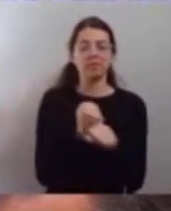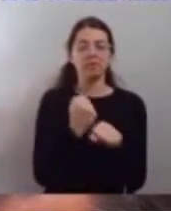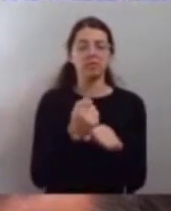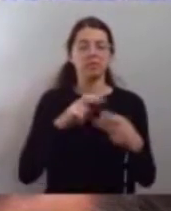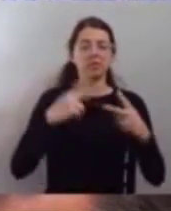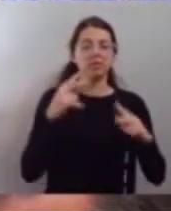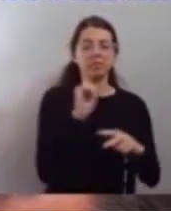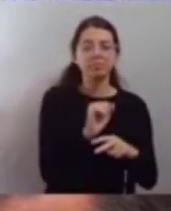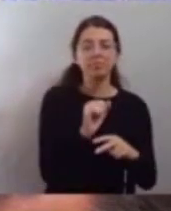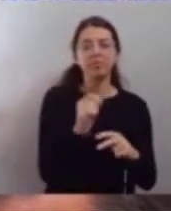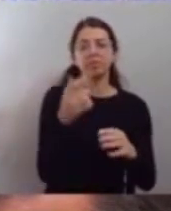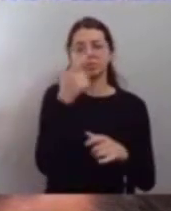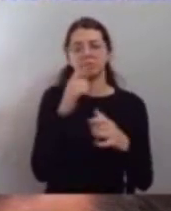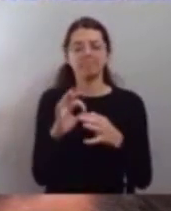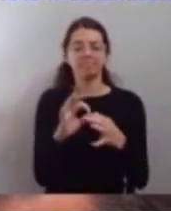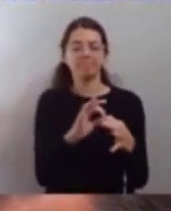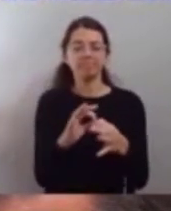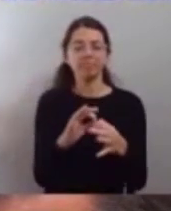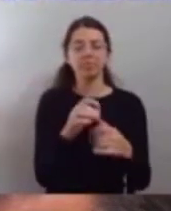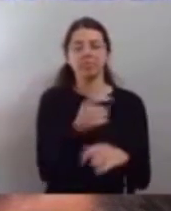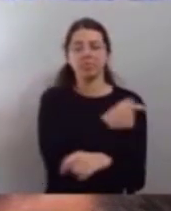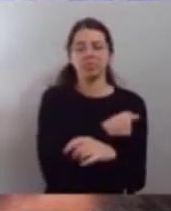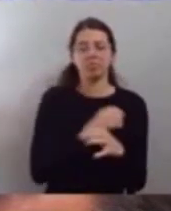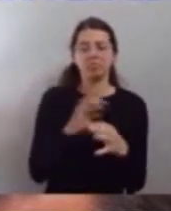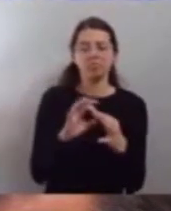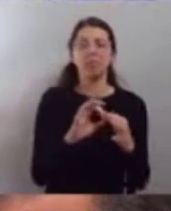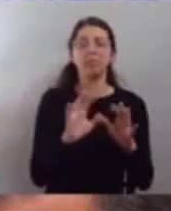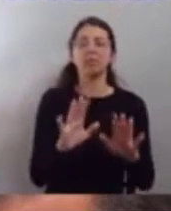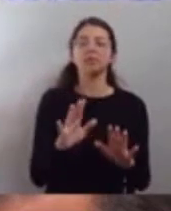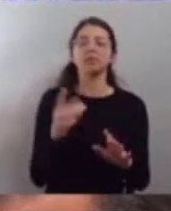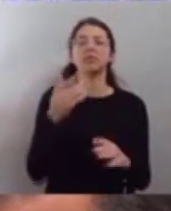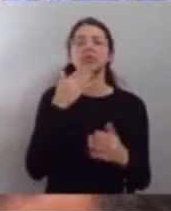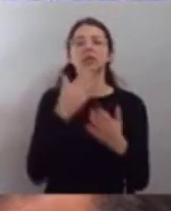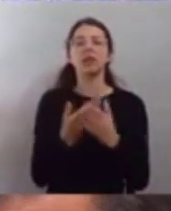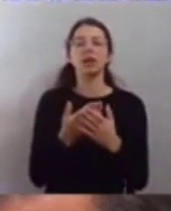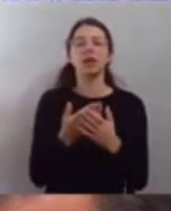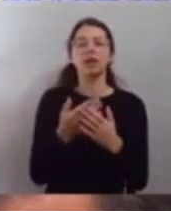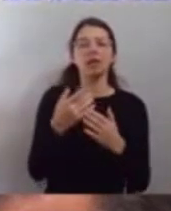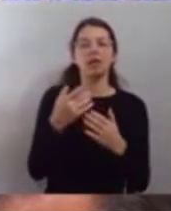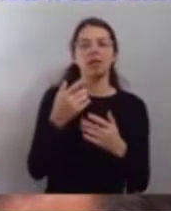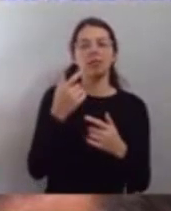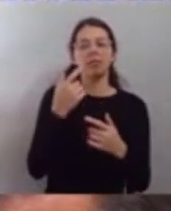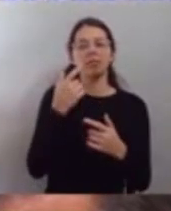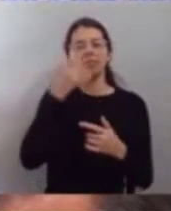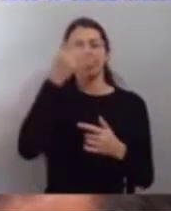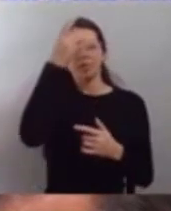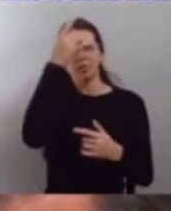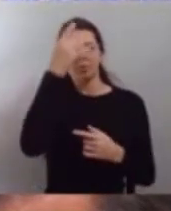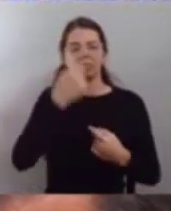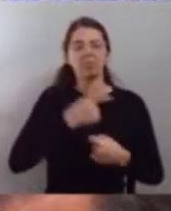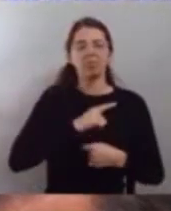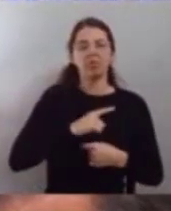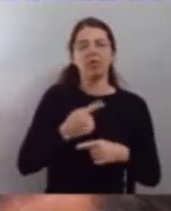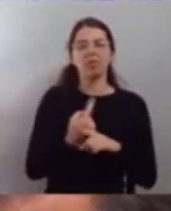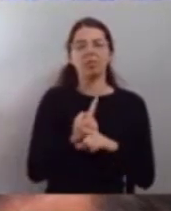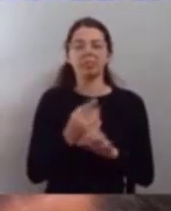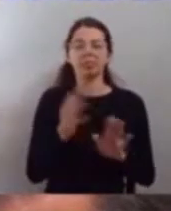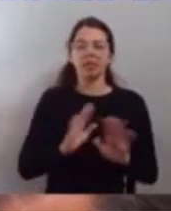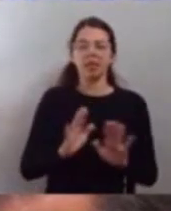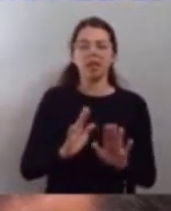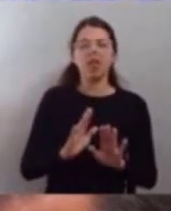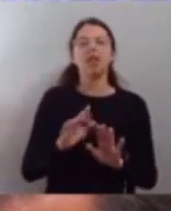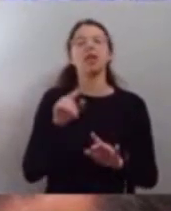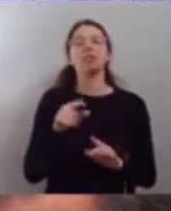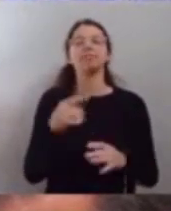seus colaboradores mas promove maior em parcial idade e autonomia onde se pretende que os resultados sejam transparentes sérias exigentes